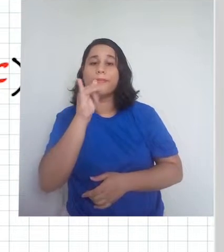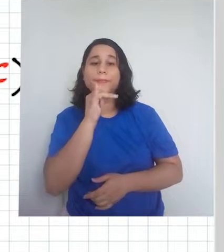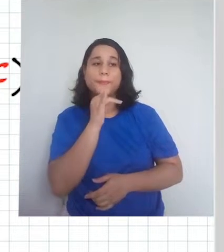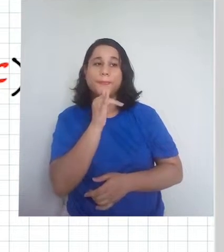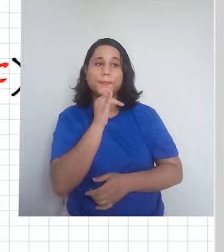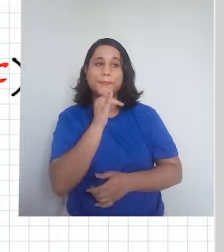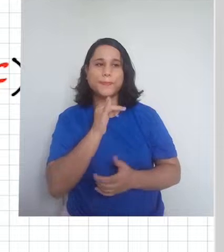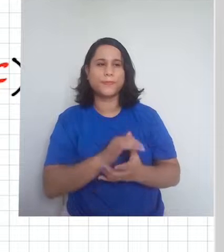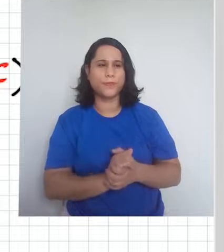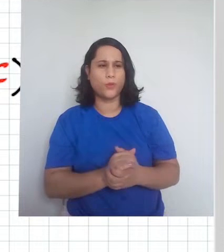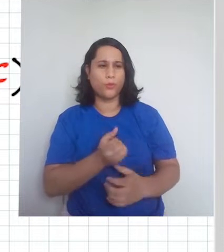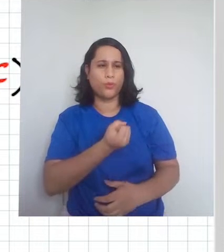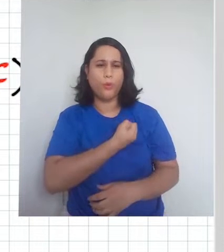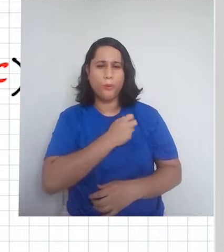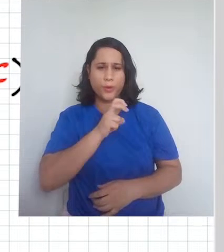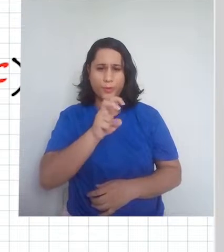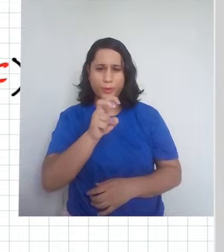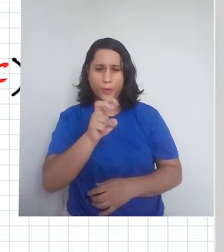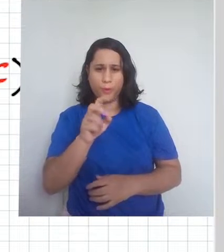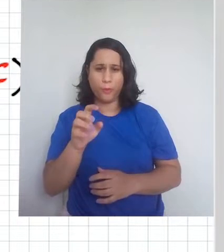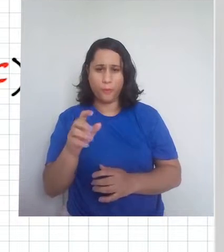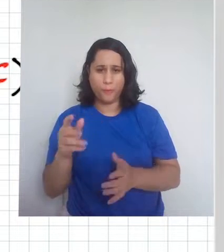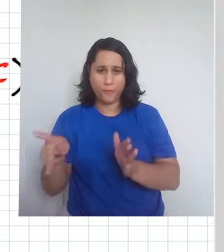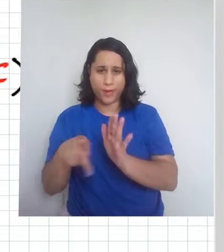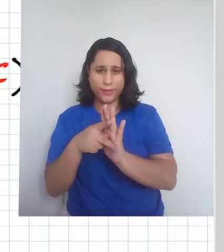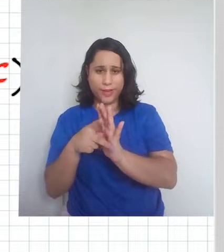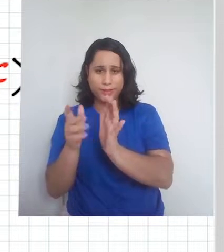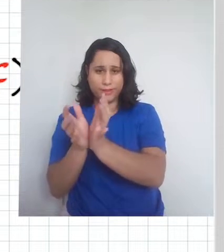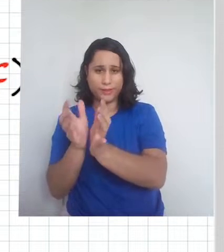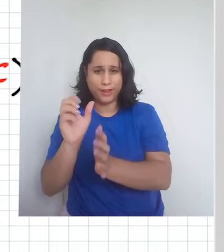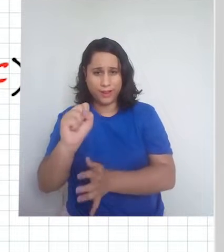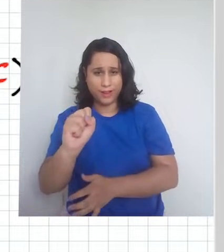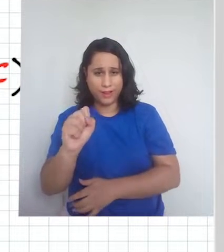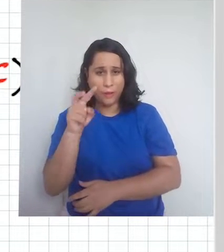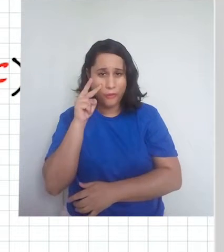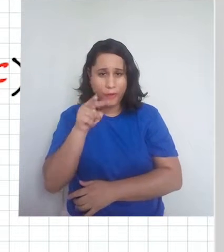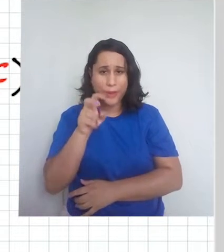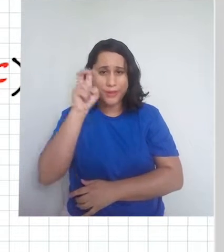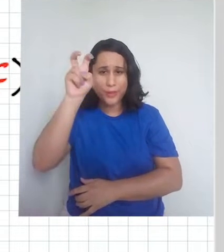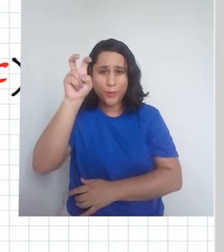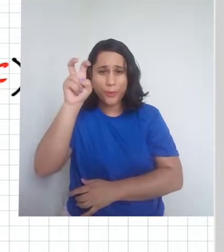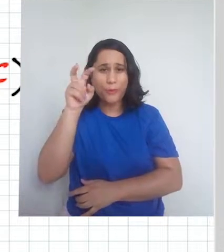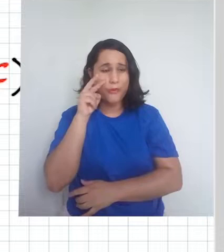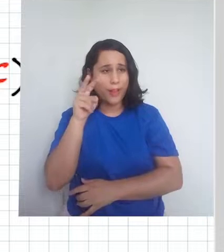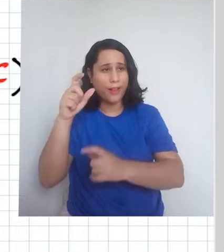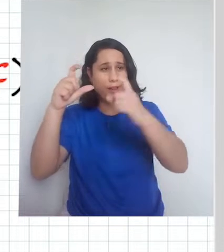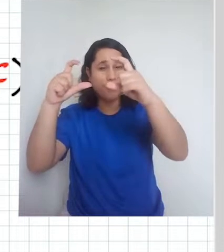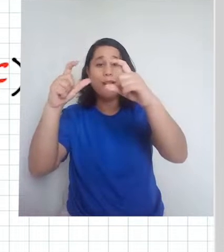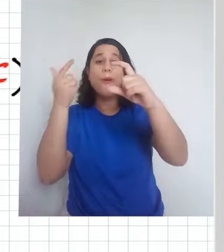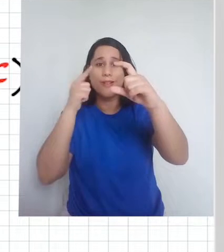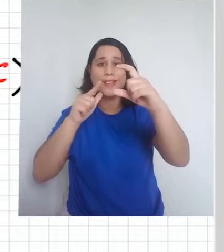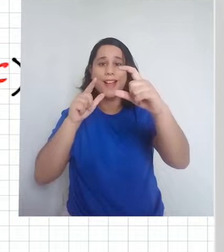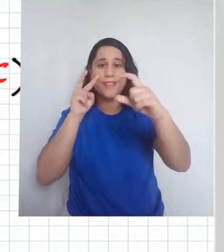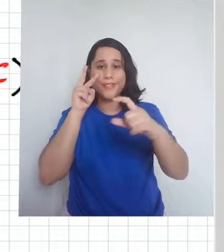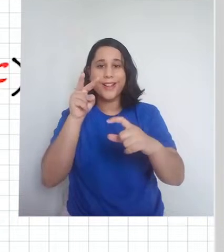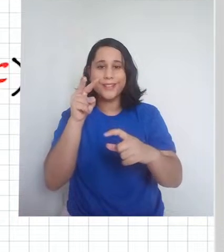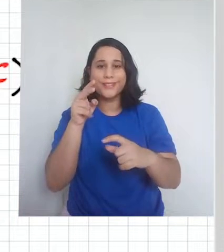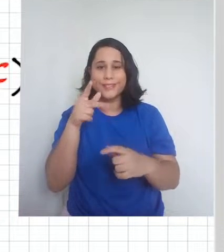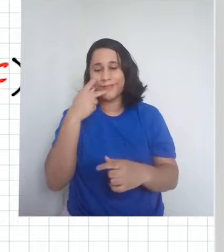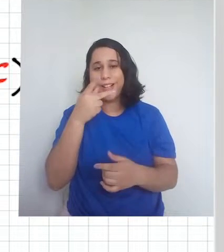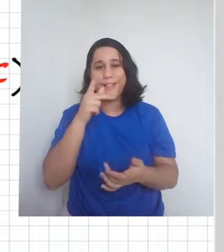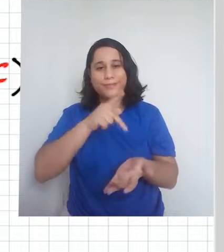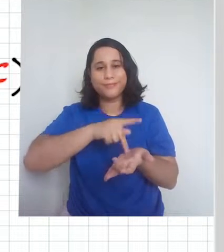exemplo. 5 pertence a S. Você consegue identificar o 5? Consegue sim. Então a afirmação é o